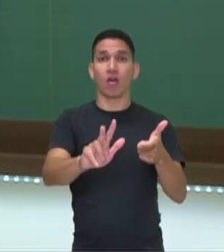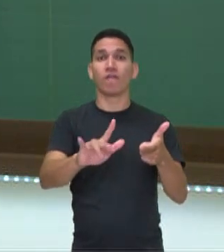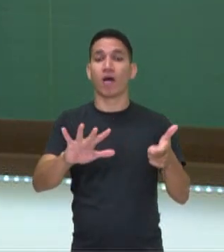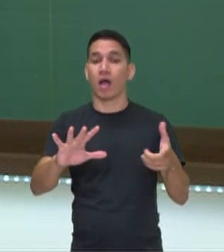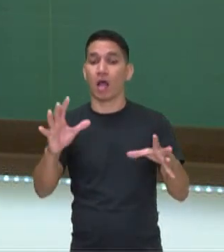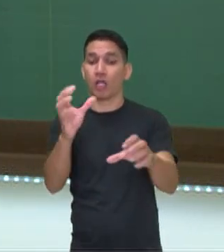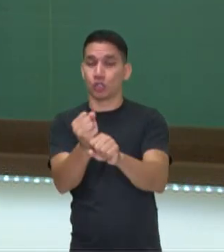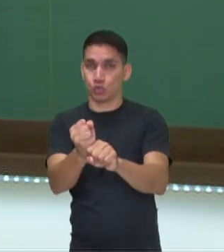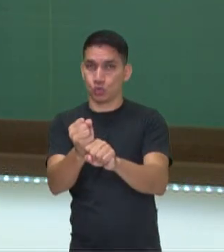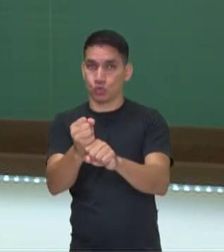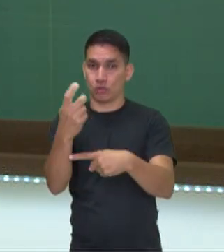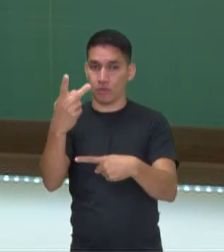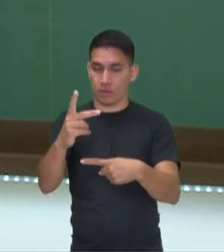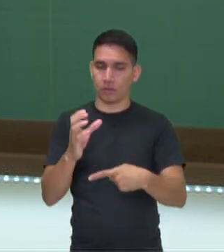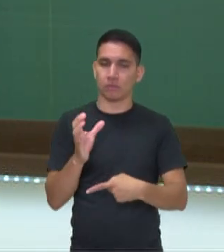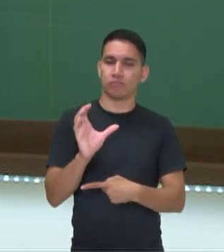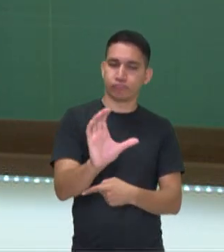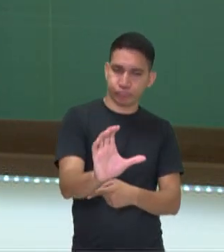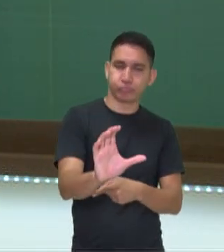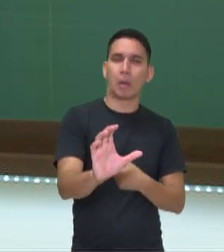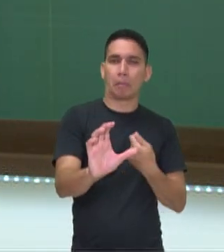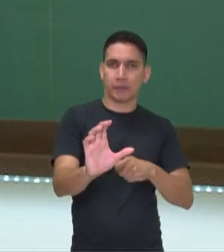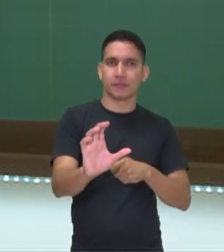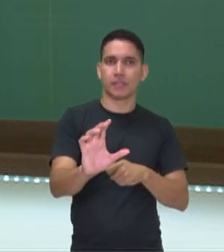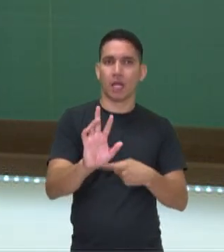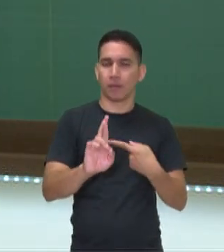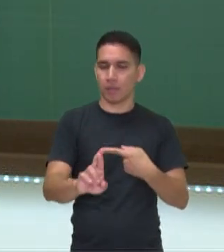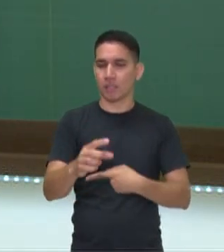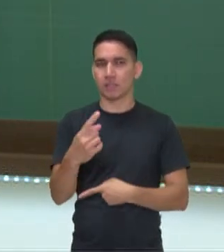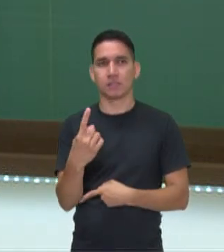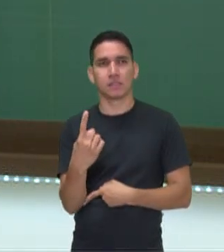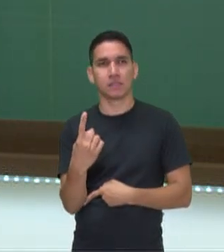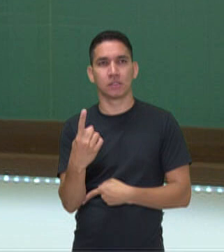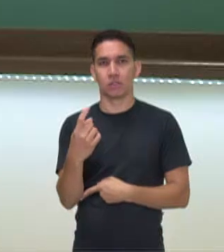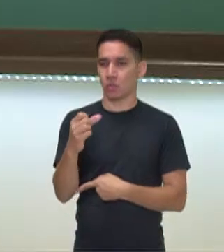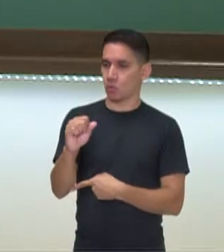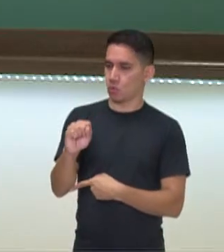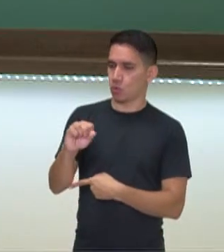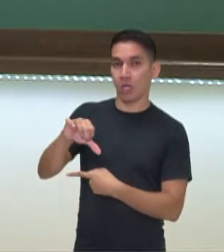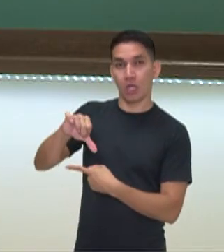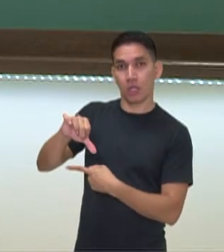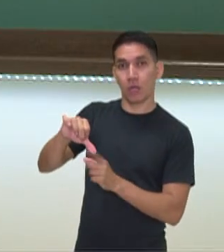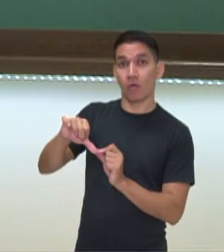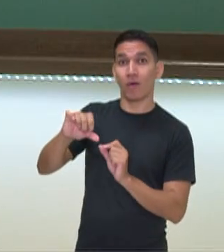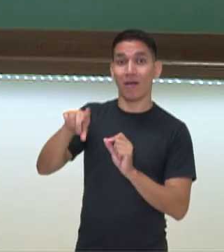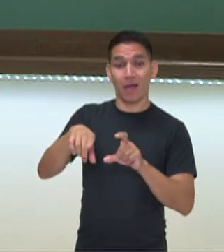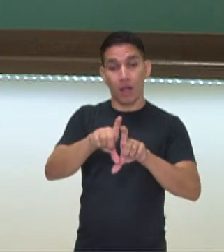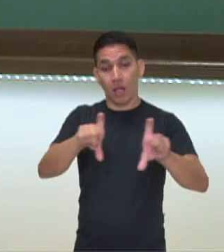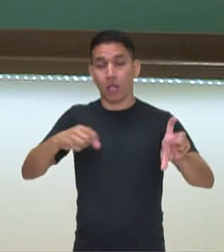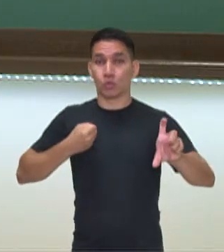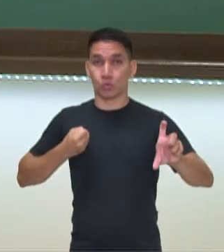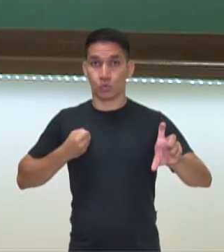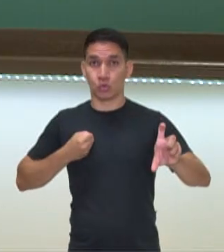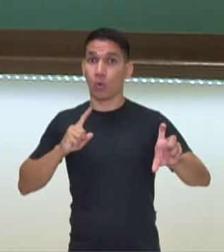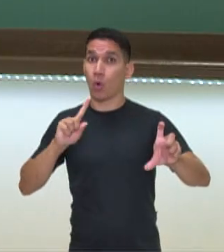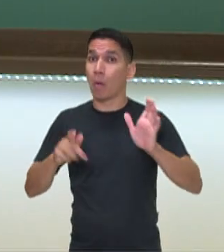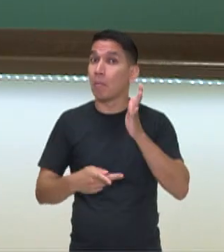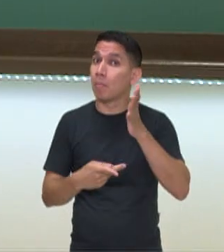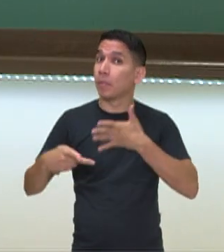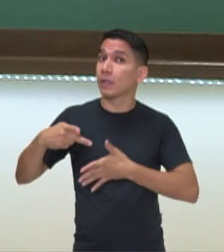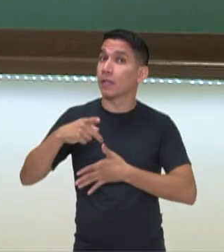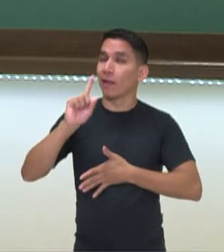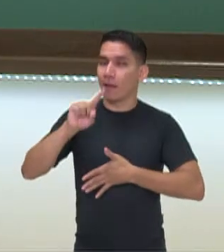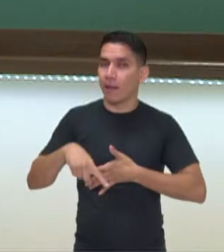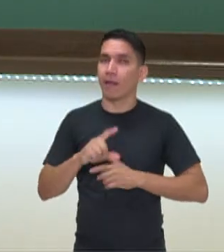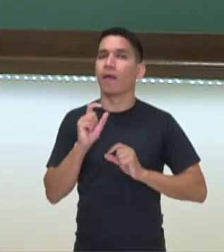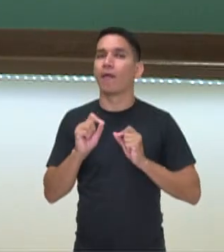os valores do gasto, que vai dar 189. Então, se fosse numa expressão numérica, primeiro eu